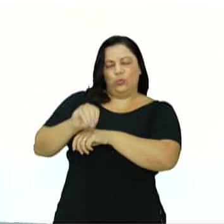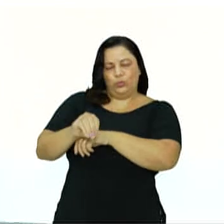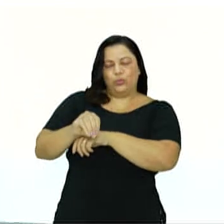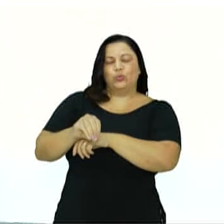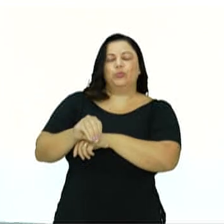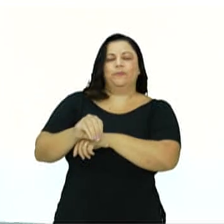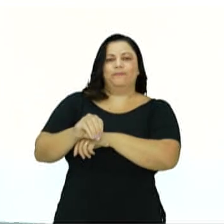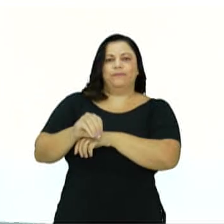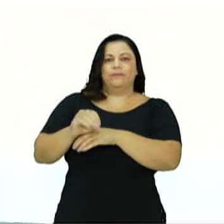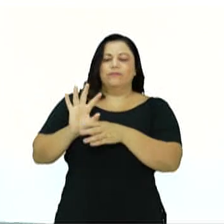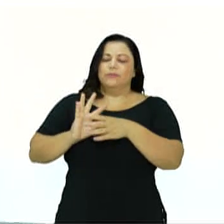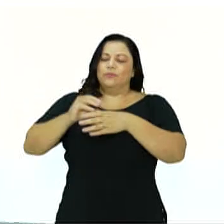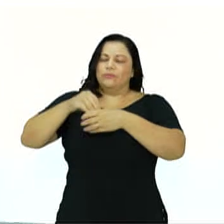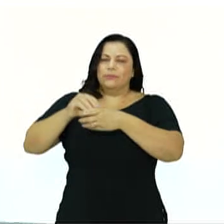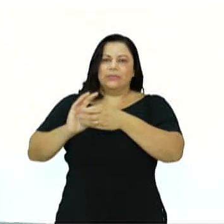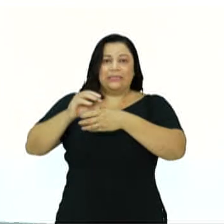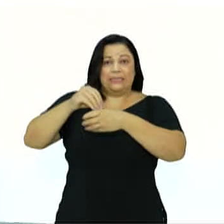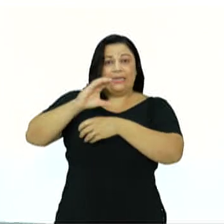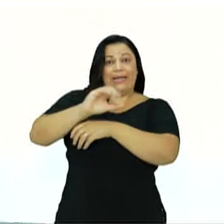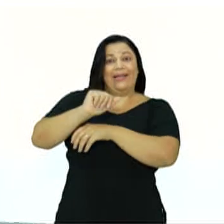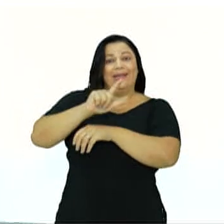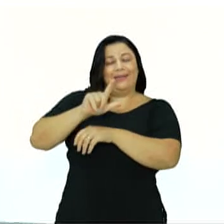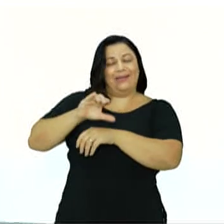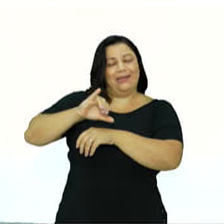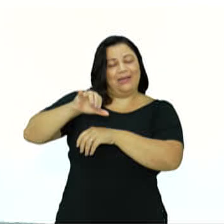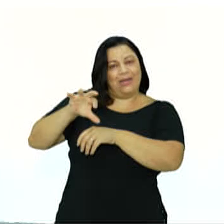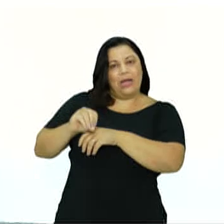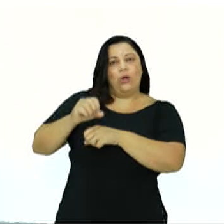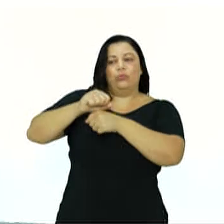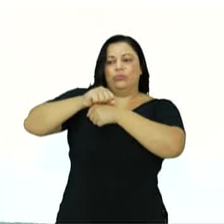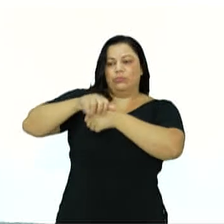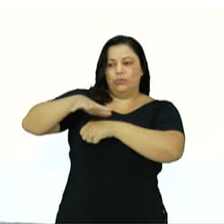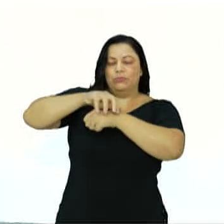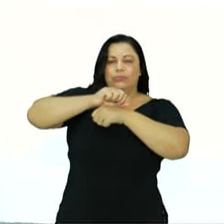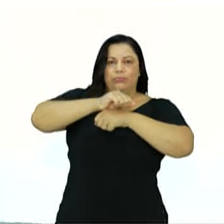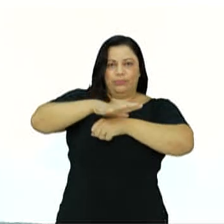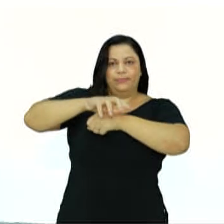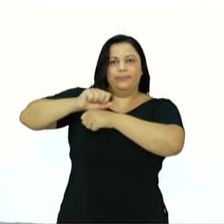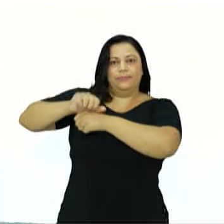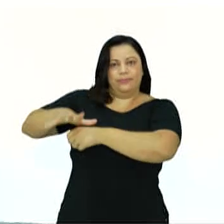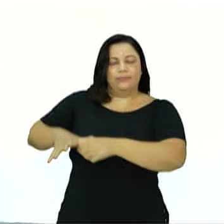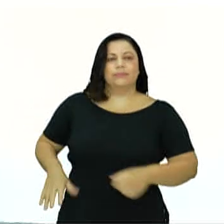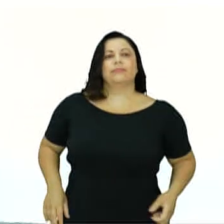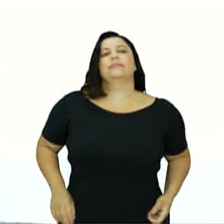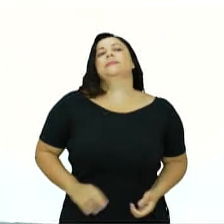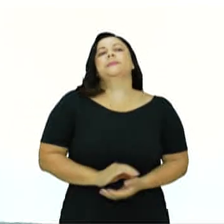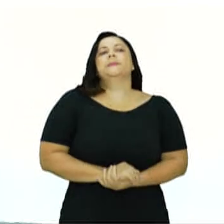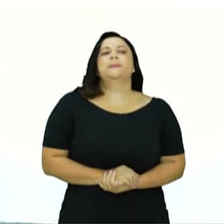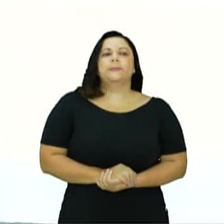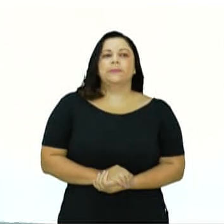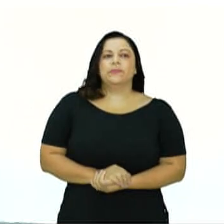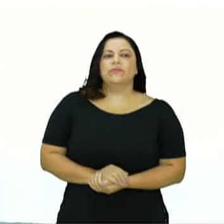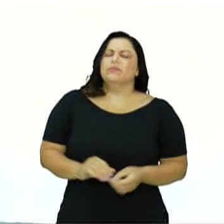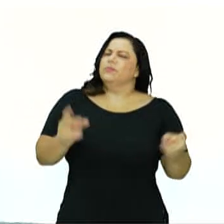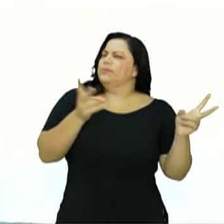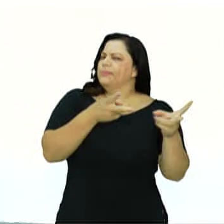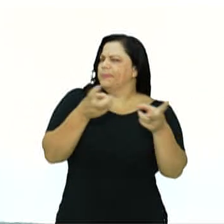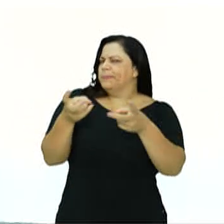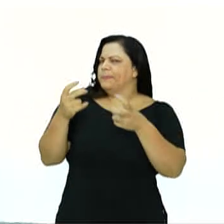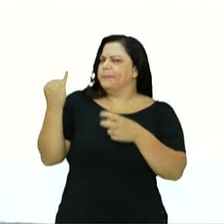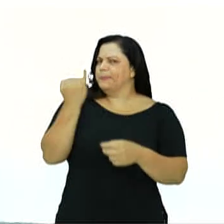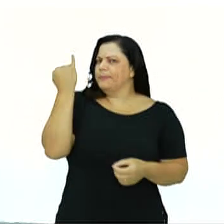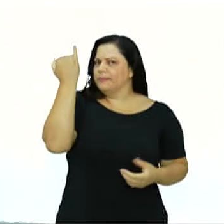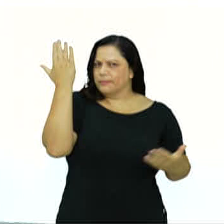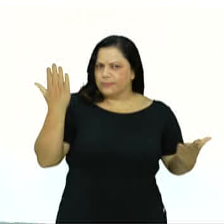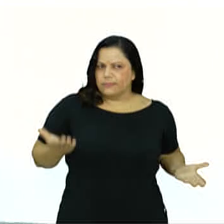cálcio fica reservado, na hora que é necessário esse cálcio é liberado lá por mecanismos específicos. Uma observação bem importante,